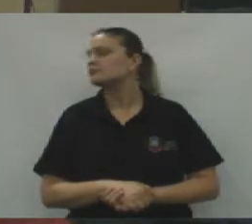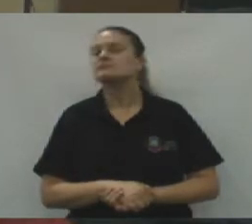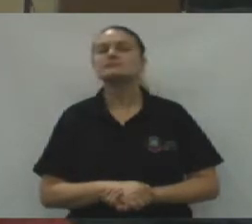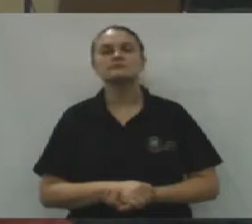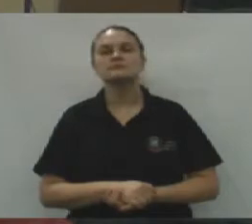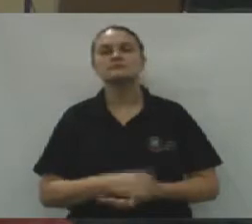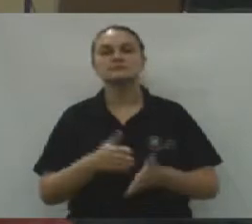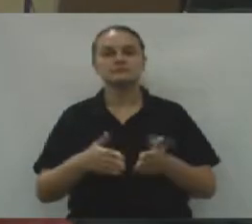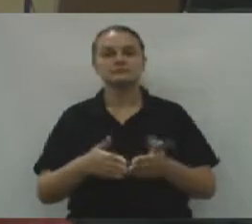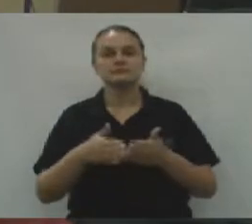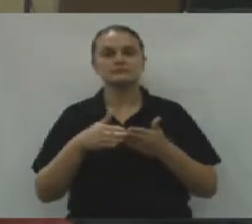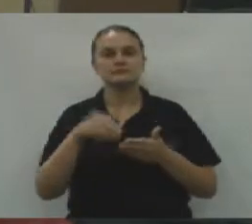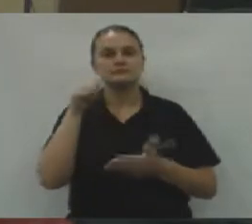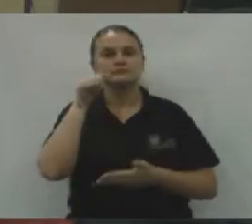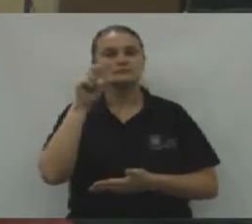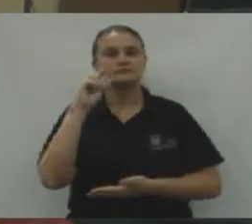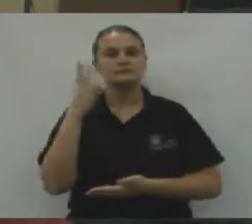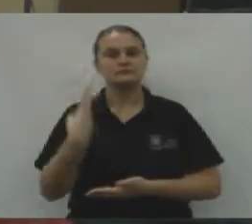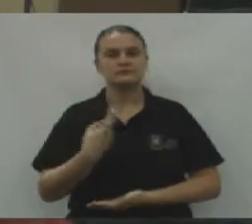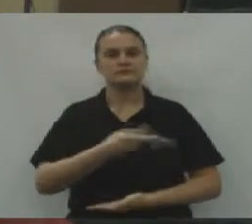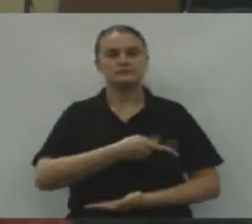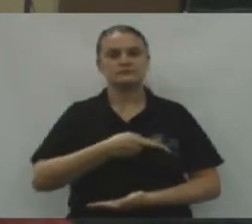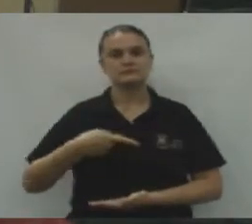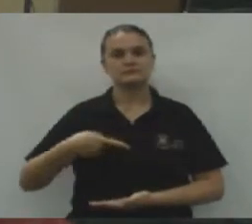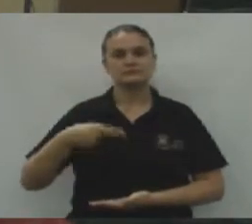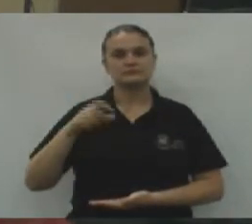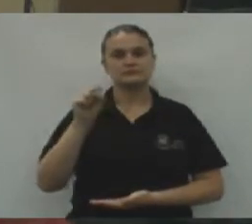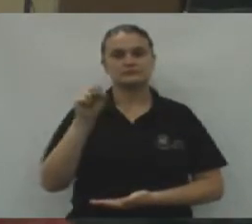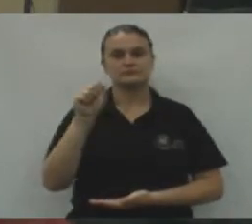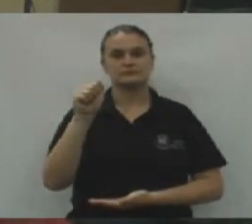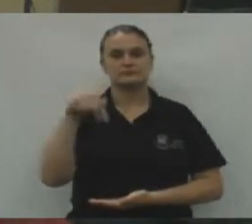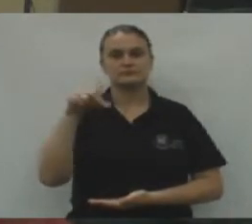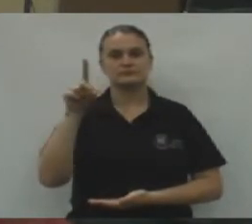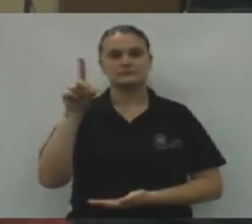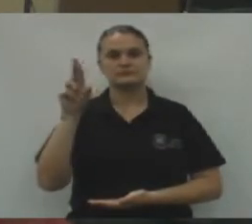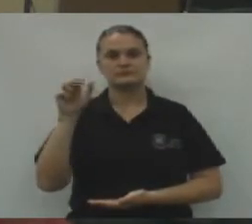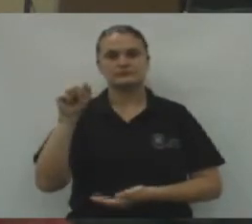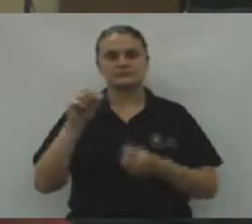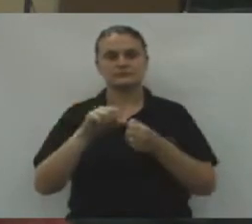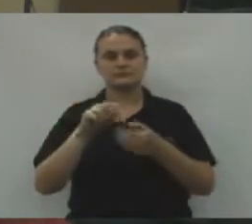Solicito, então, a vereadora Pastora Sandra para que faça a leitura da matéria constante.